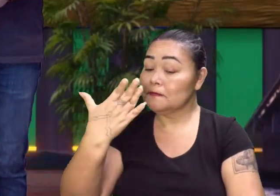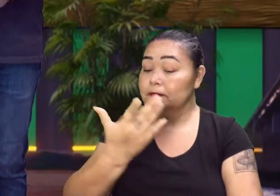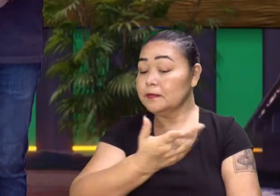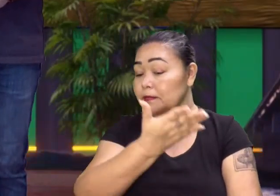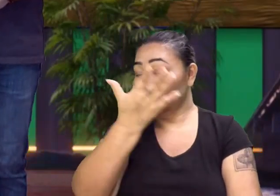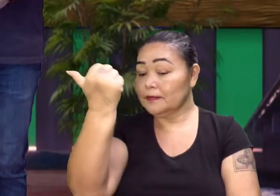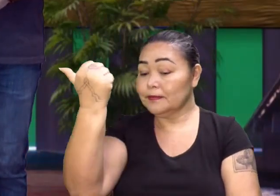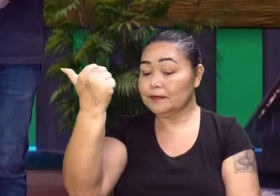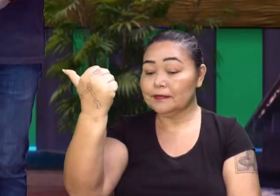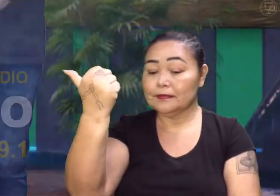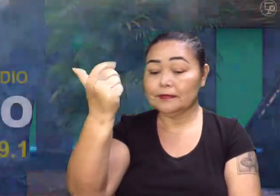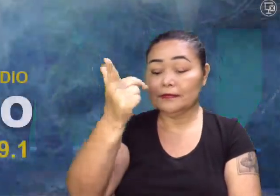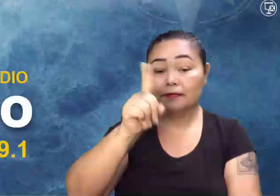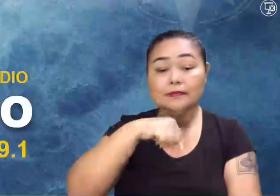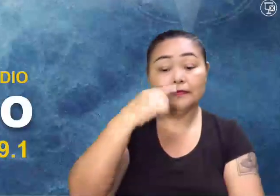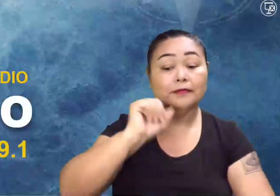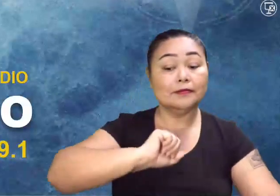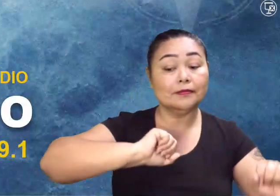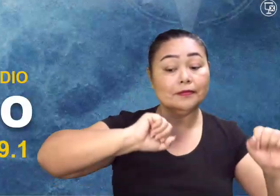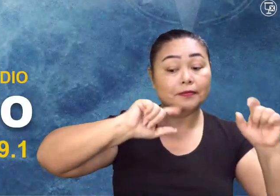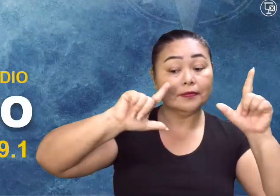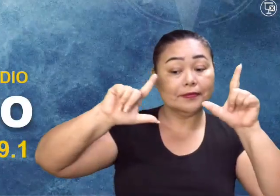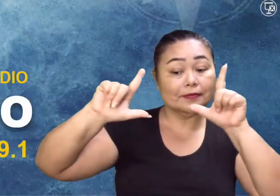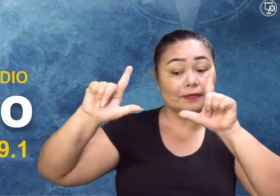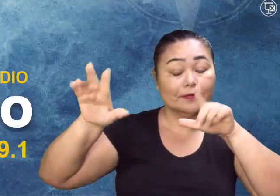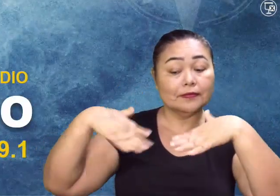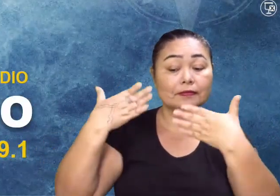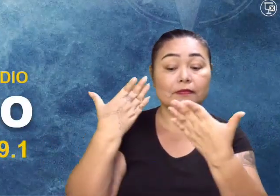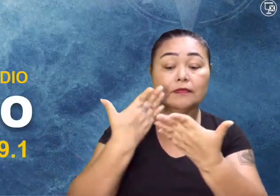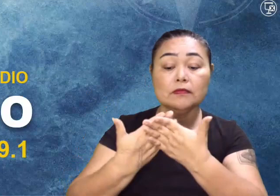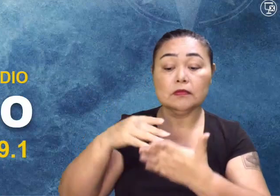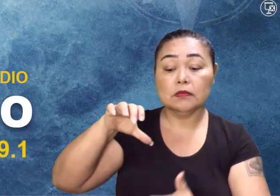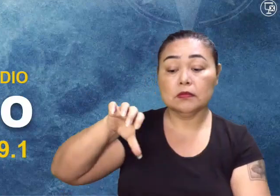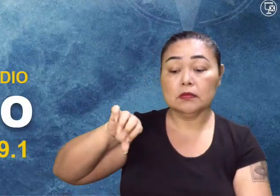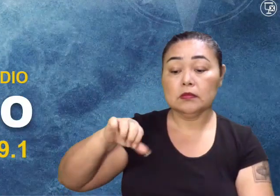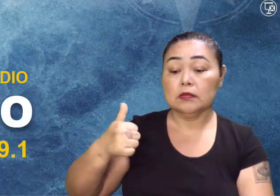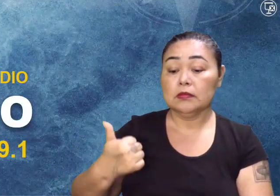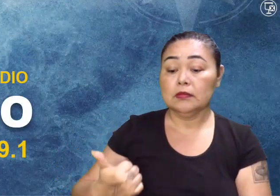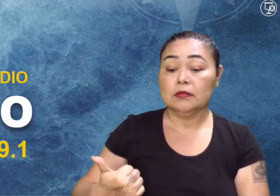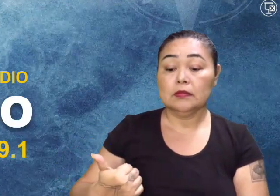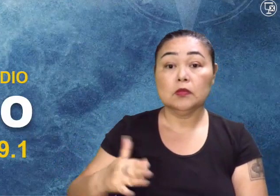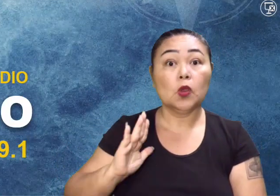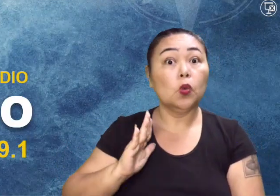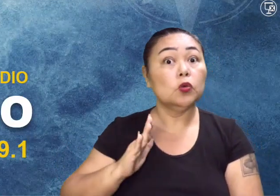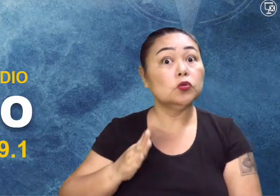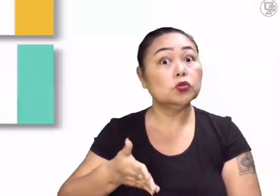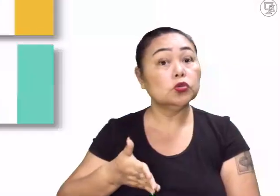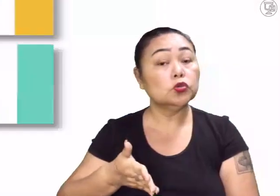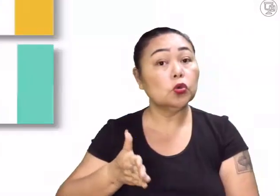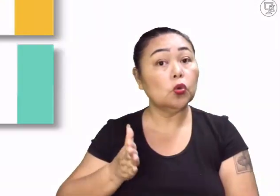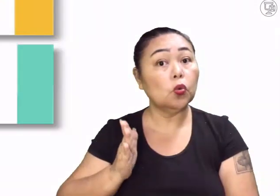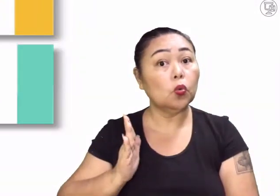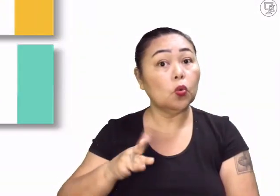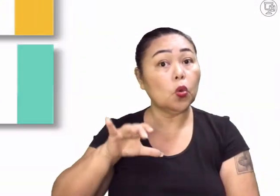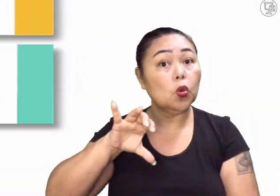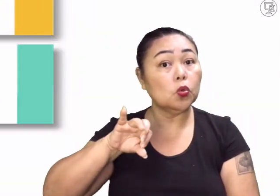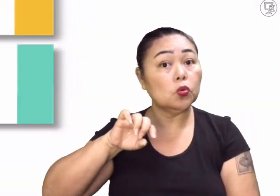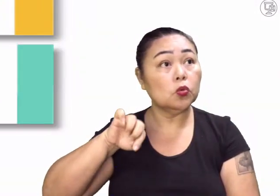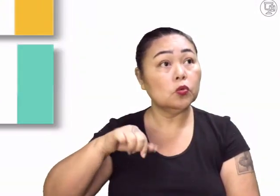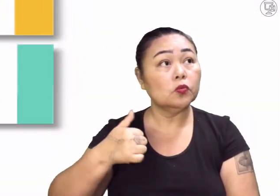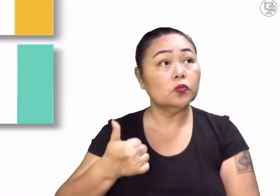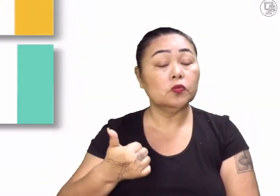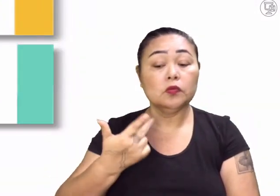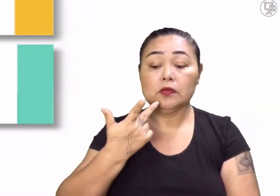vamos lá no nosso quadro, meu diretor, aula 9.1, Rogério. Já, professor, 9.1. É isso aí,